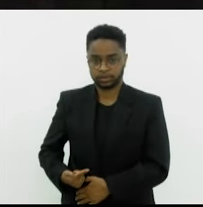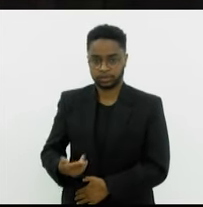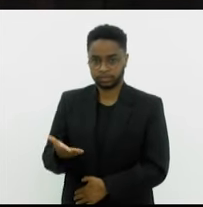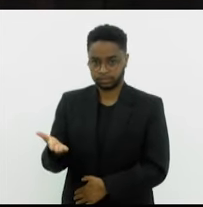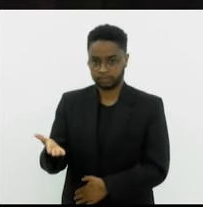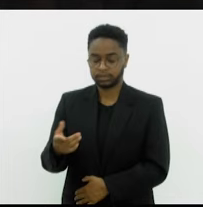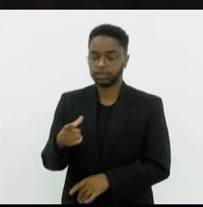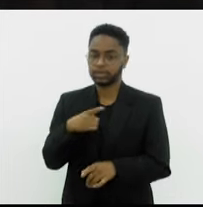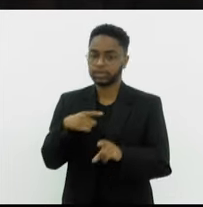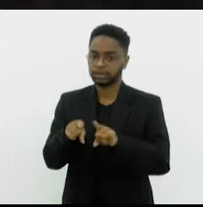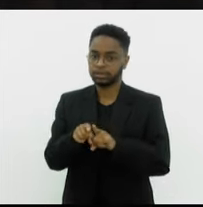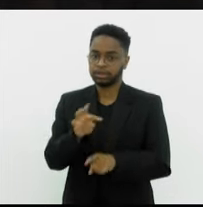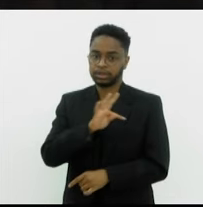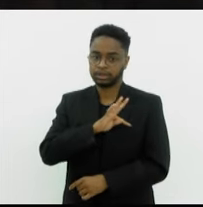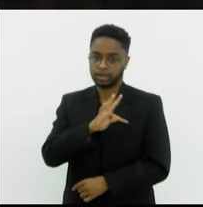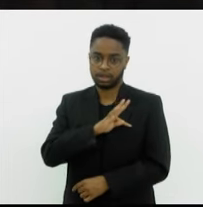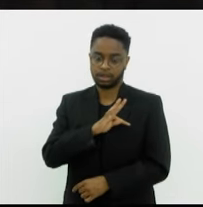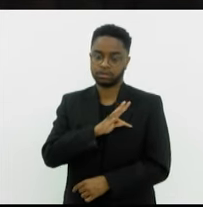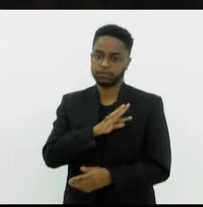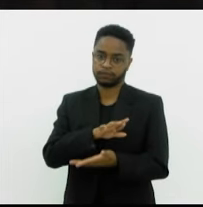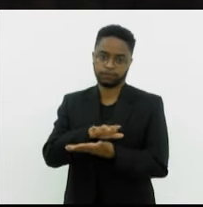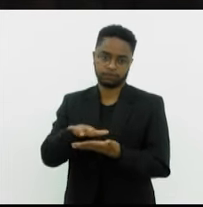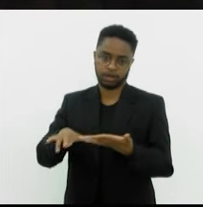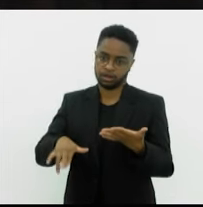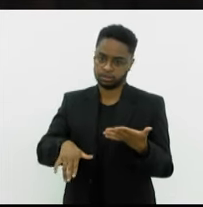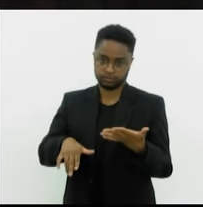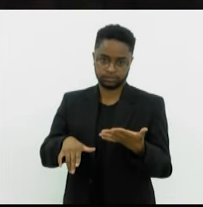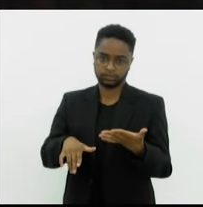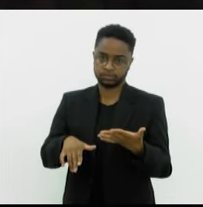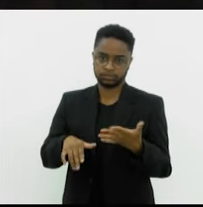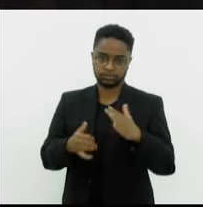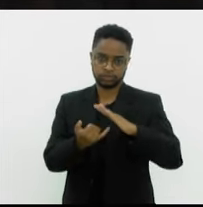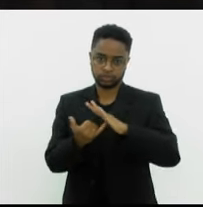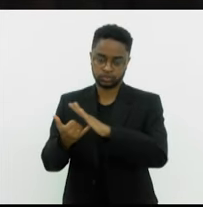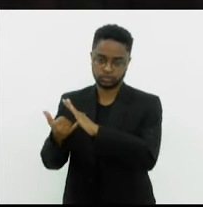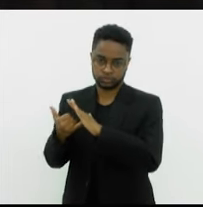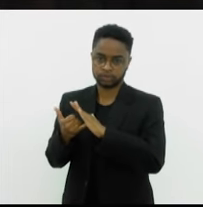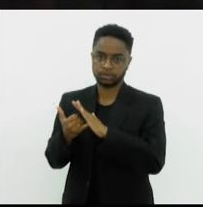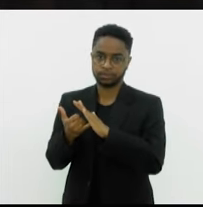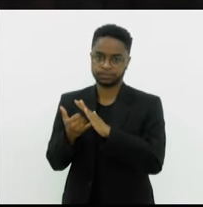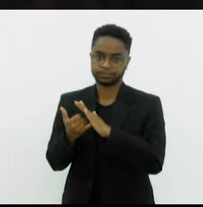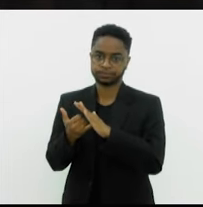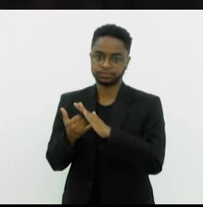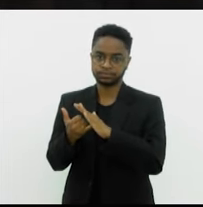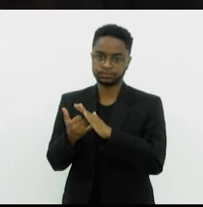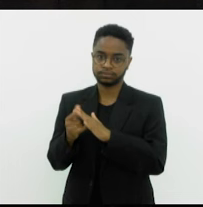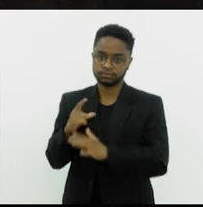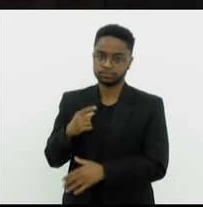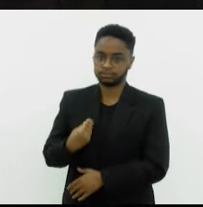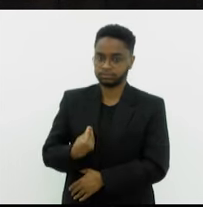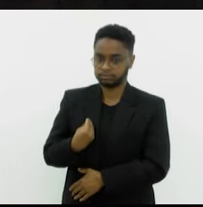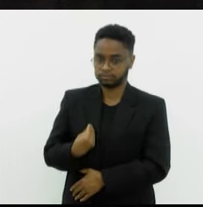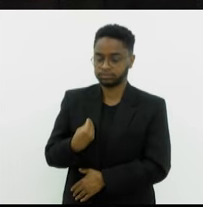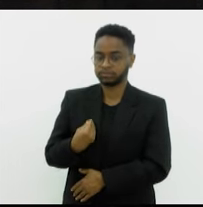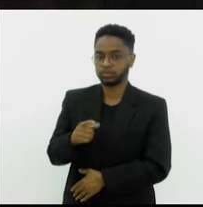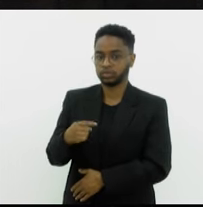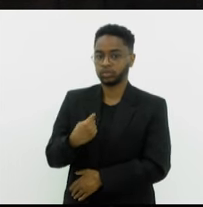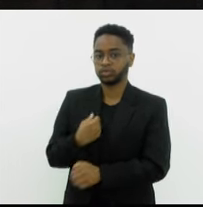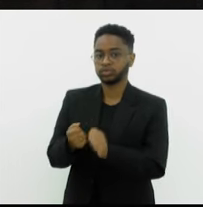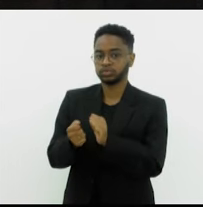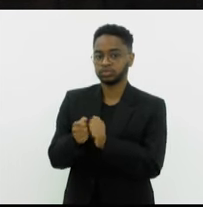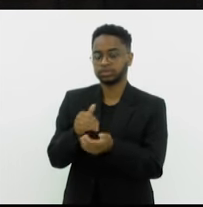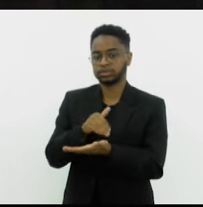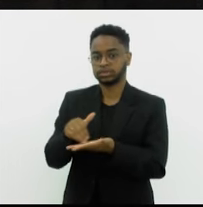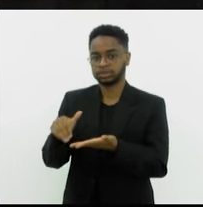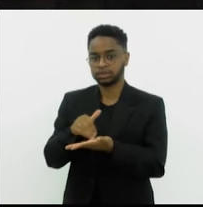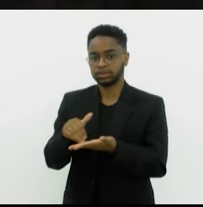os técnicos das mais diferentes instituições. Estávamos acompanhados do